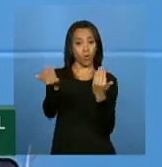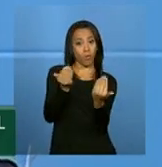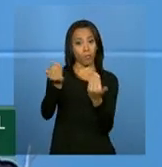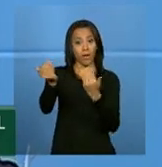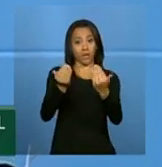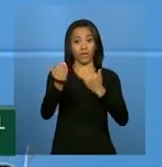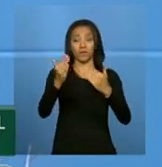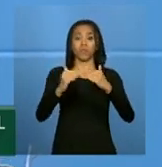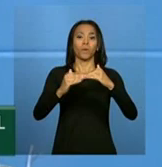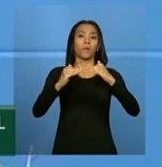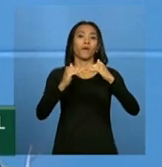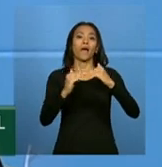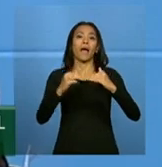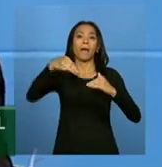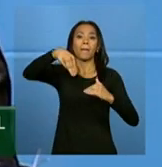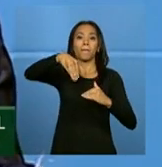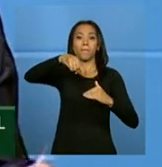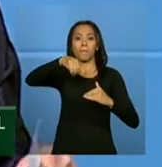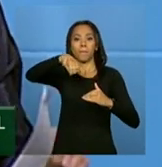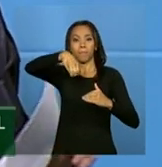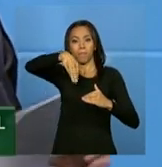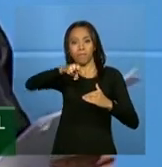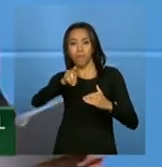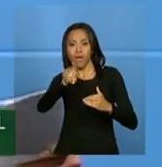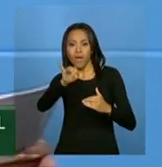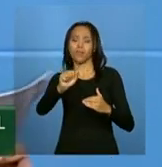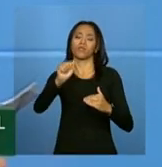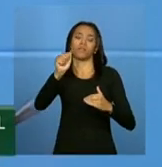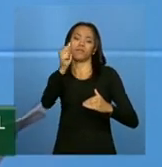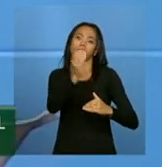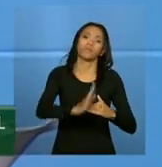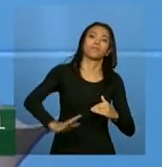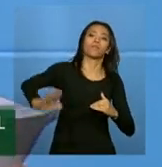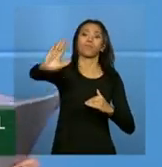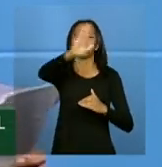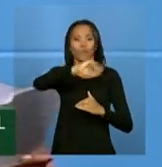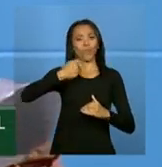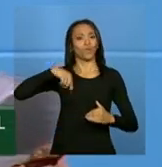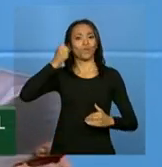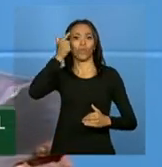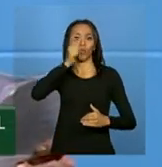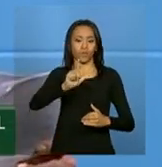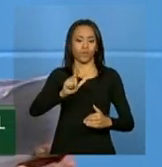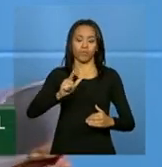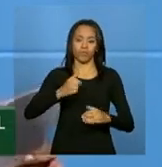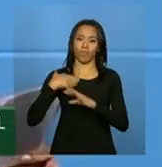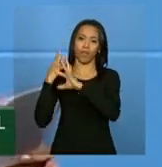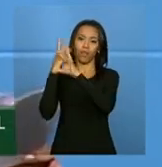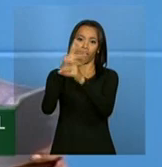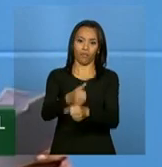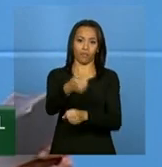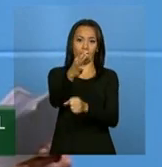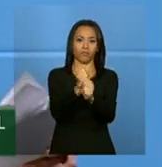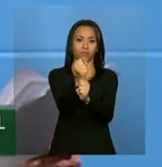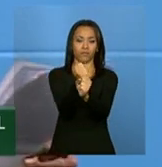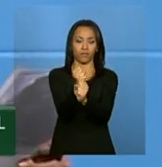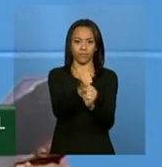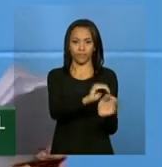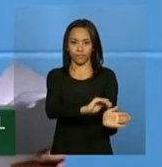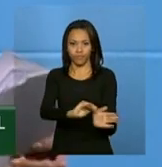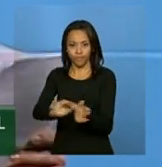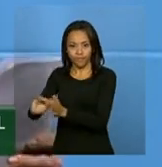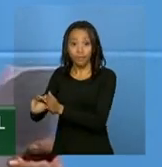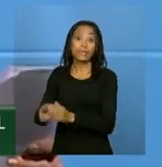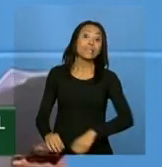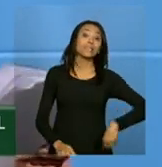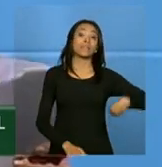essa atuação ao Bolsa Família e a um piso de proteção social que a gente vem construindo ao longo desses 10 anos. O quinto ponto